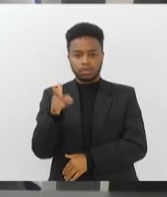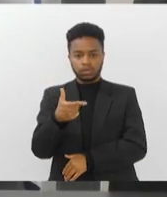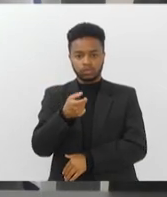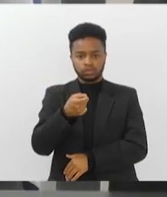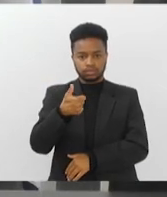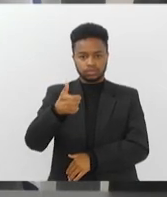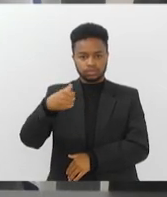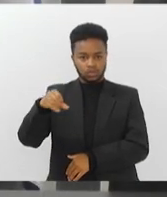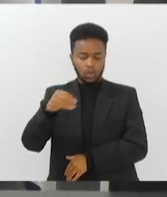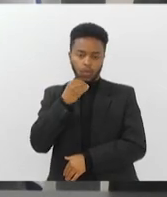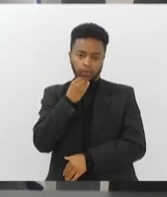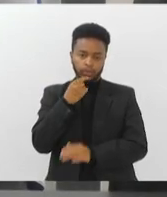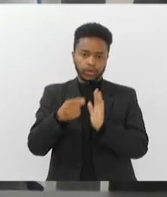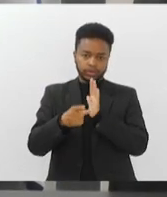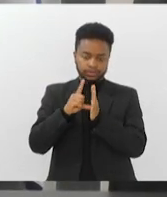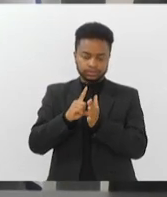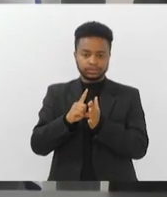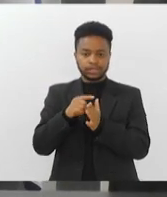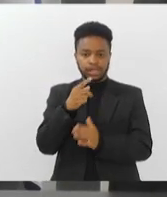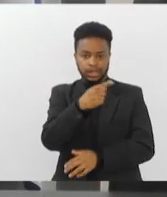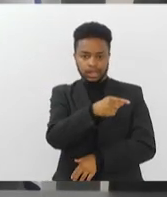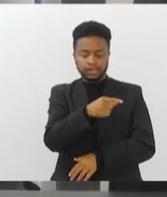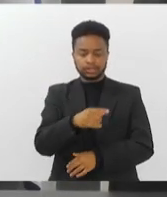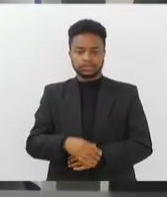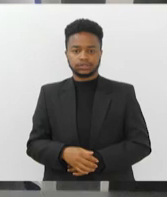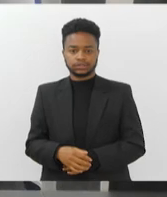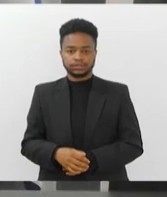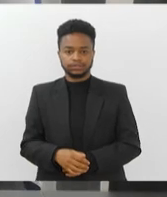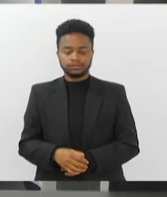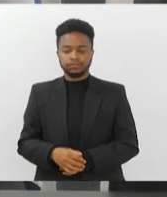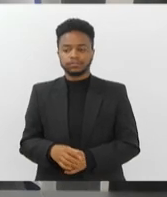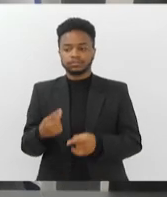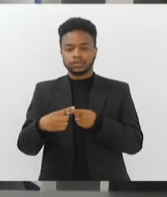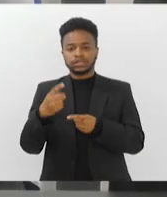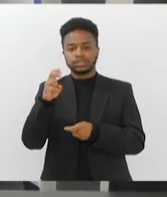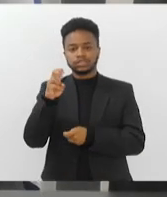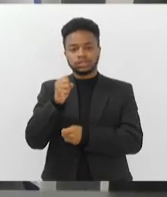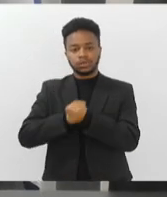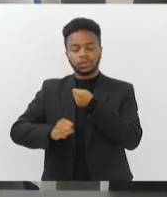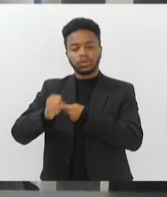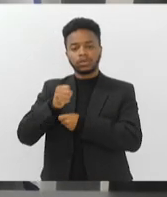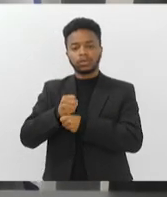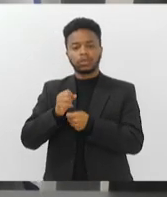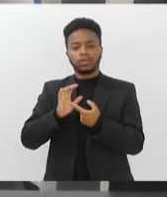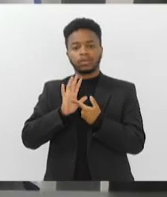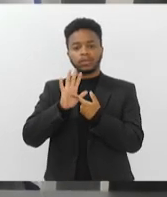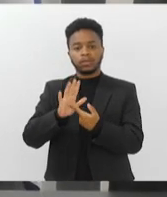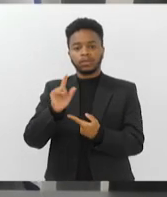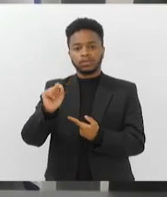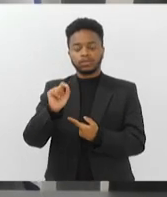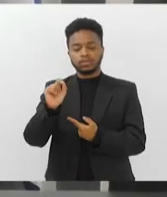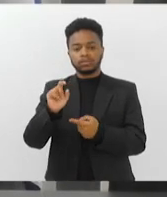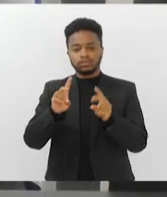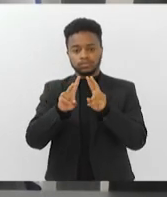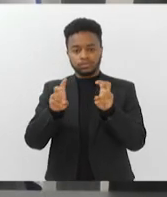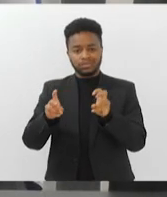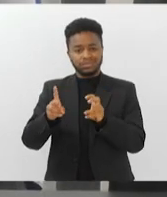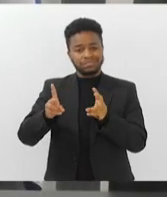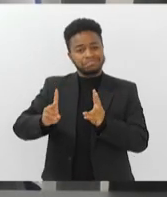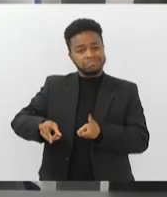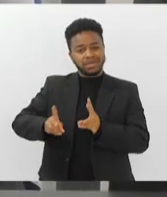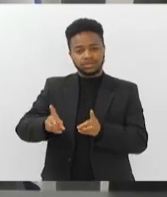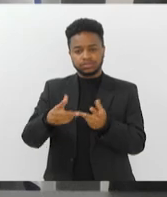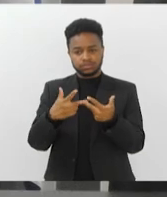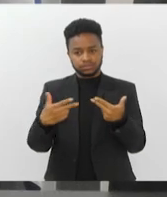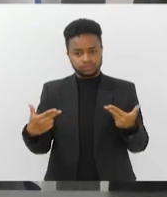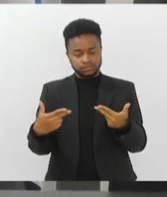anterior ao projeto de lei 3101 de 24, projeto de 5 anos atrás, e que fala sobre a mesma coisa. Eu vou